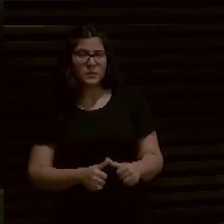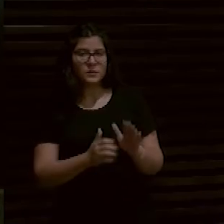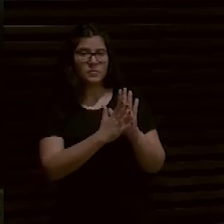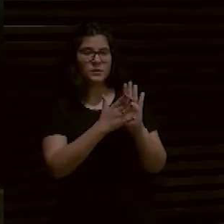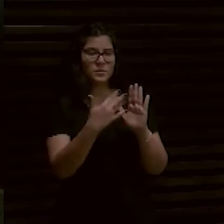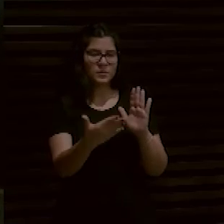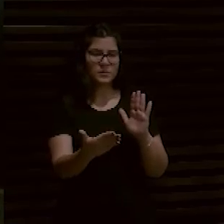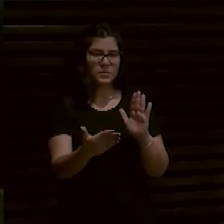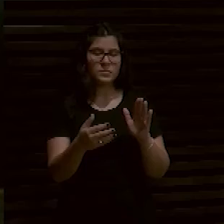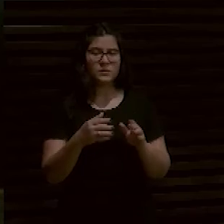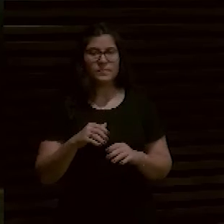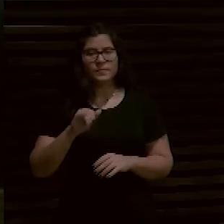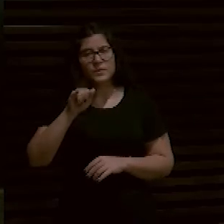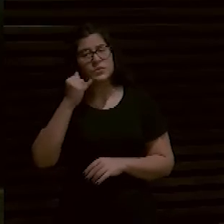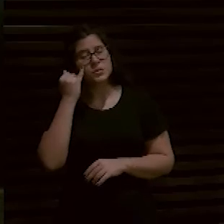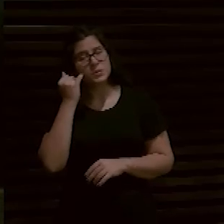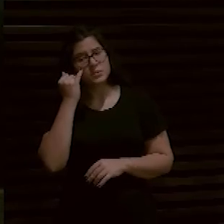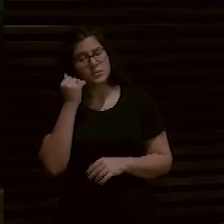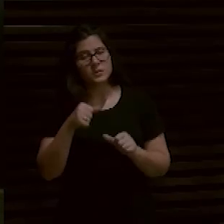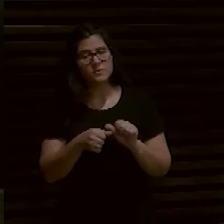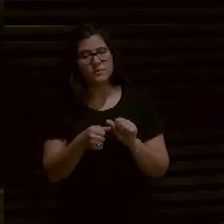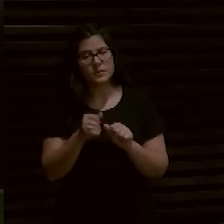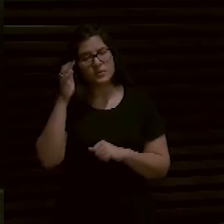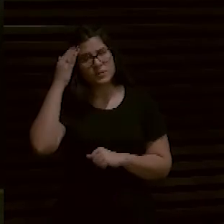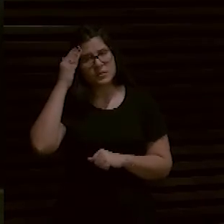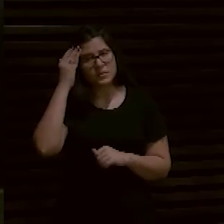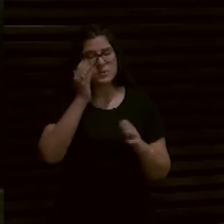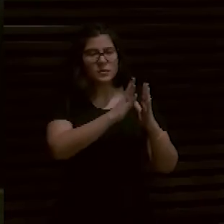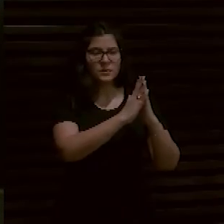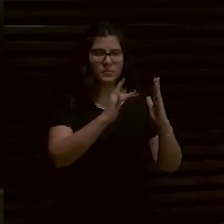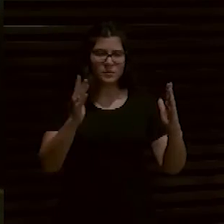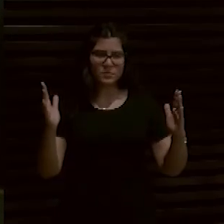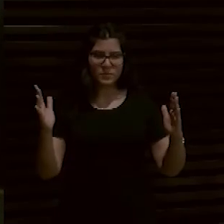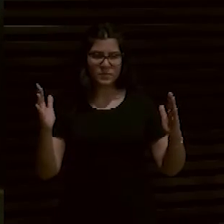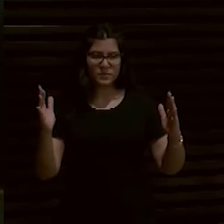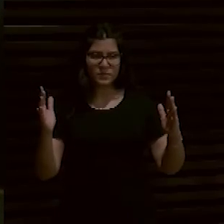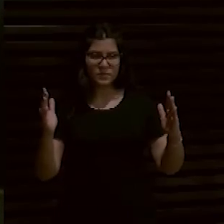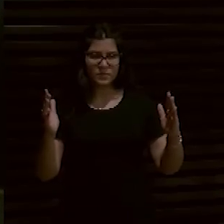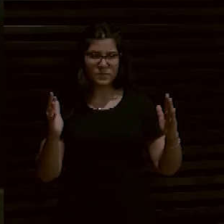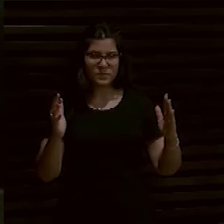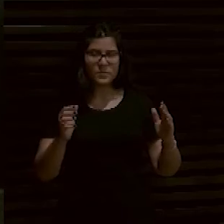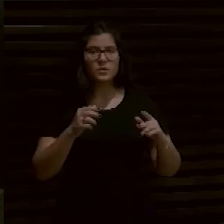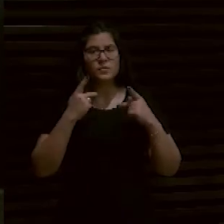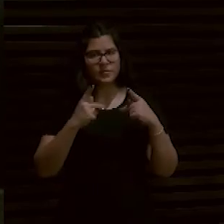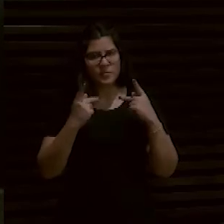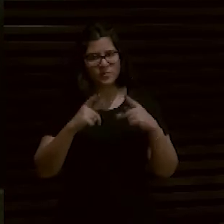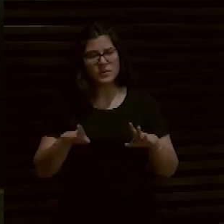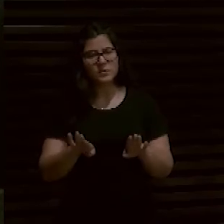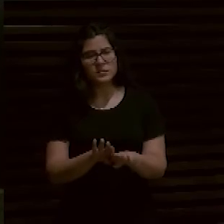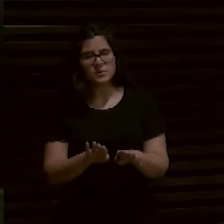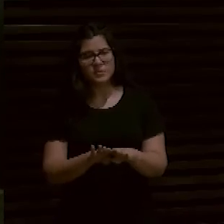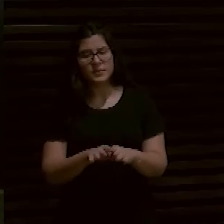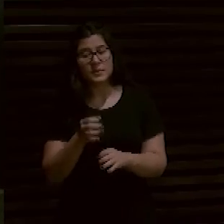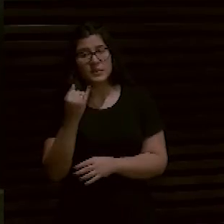que Jeremias passa, de entender a realidade de homem, que se dá com outros profetas também. Se você